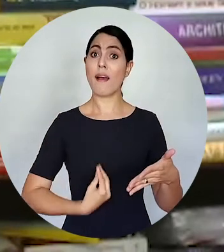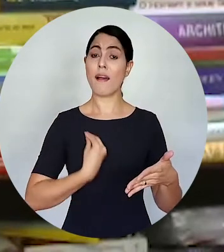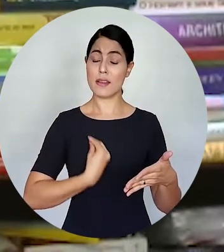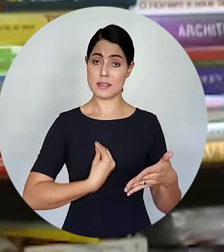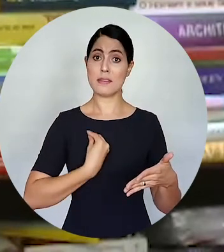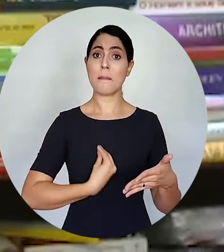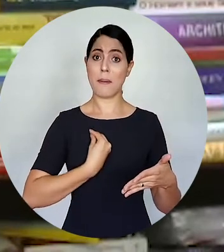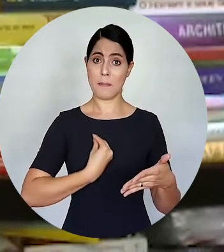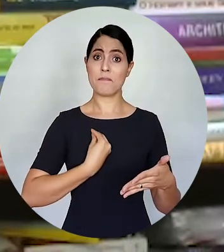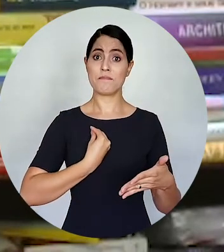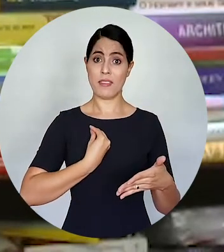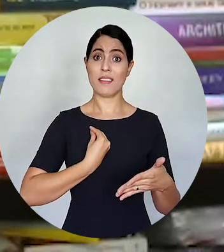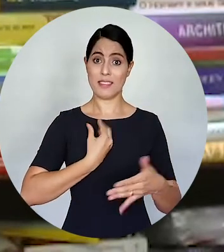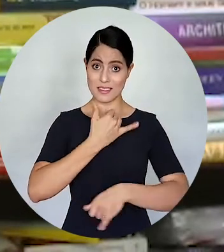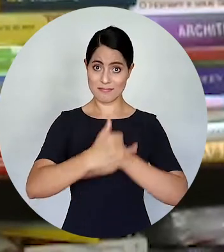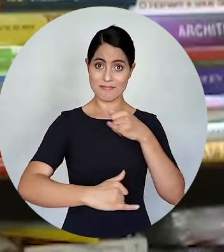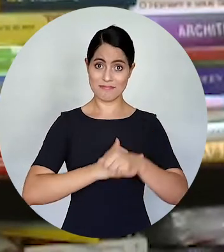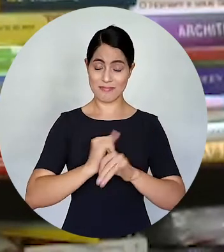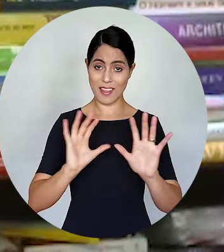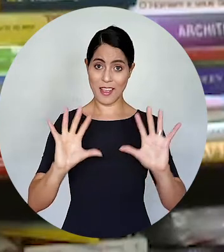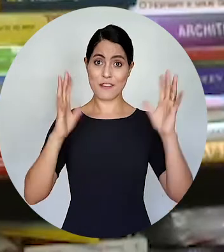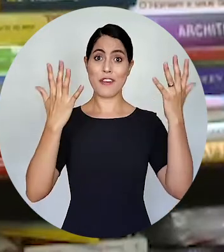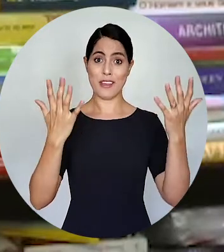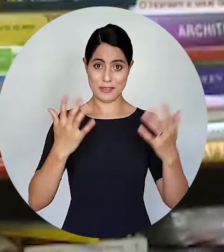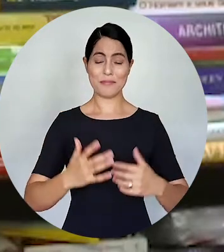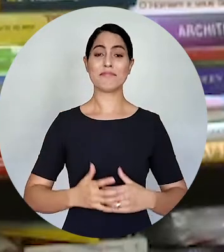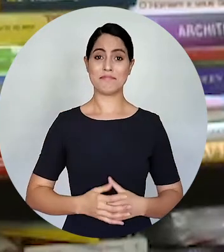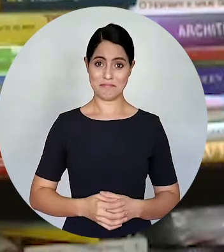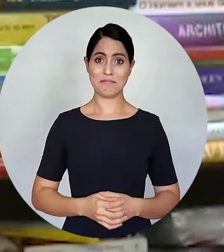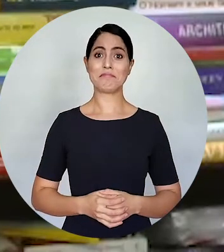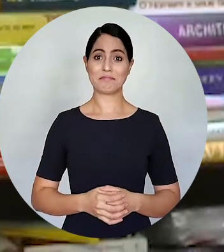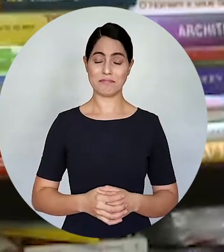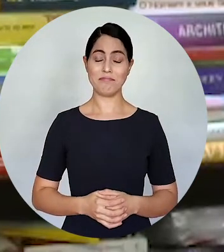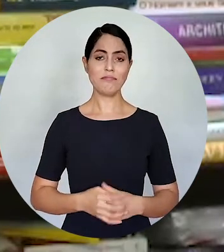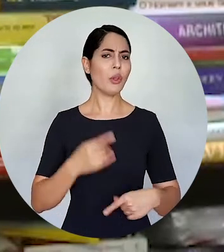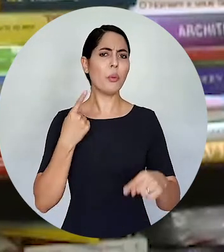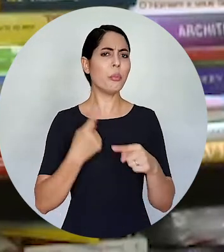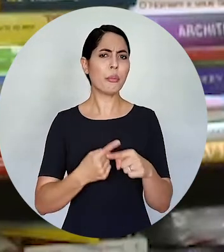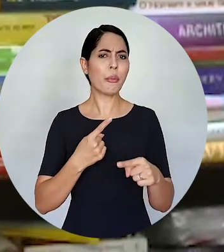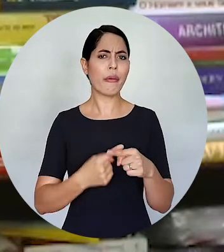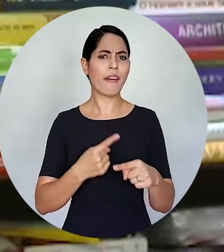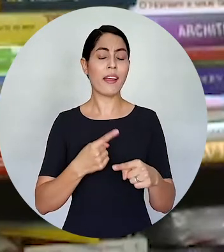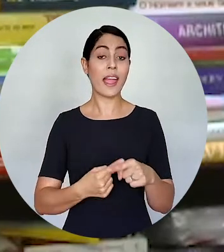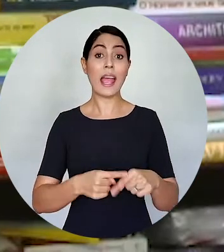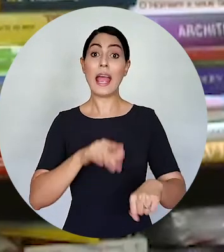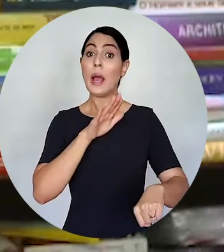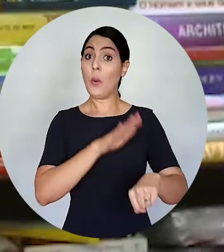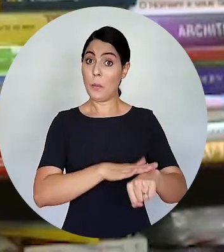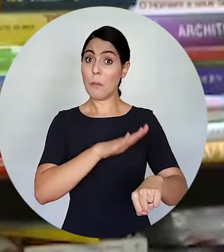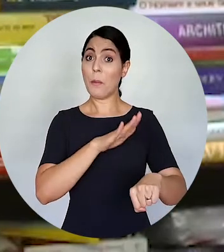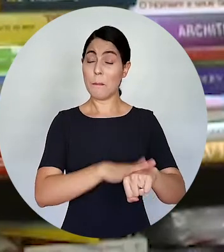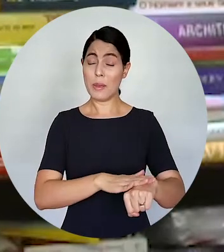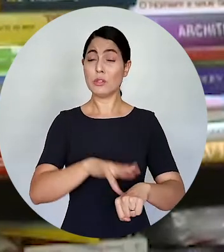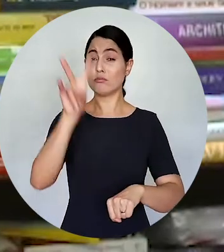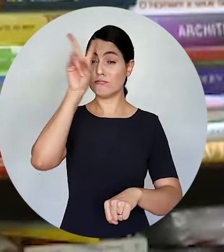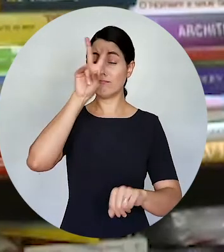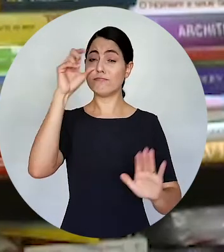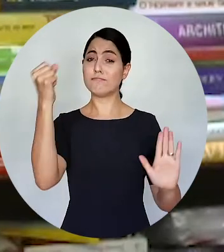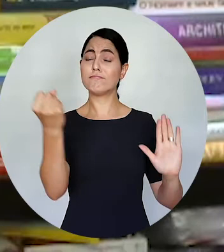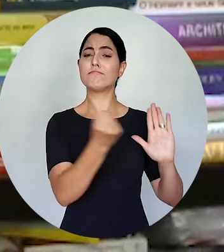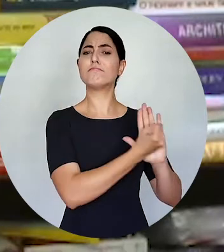a participarem deste evento, porque ele, sem dúvida, vai ser um